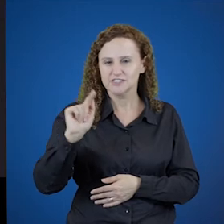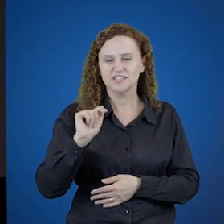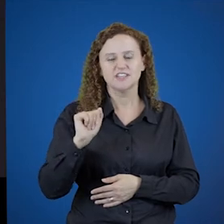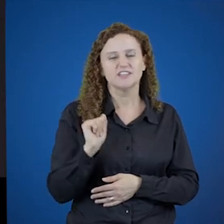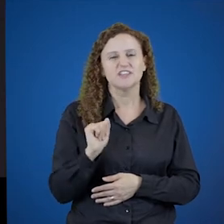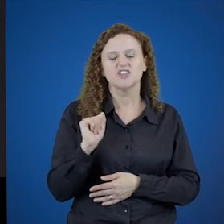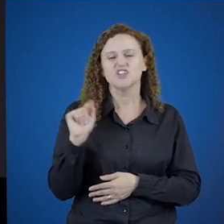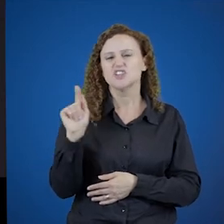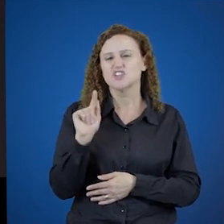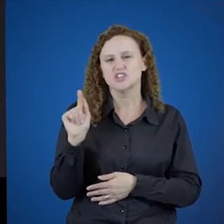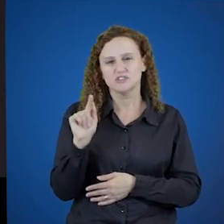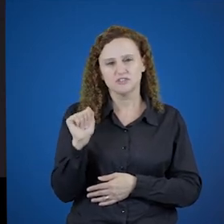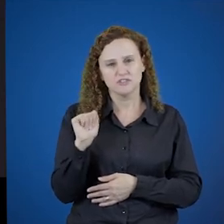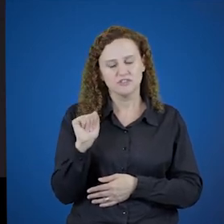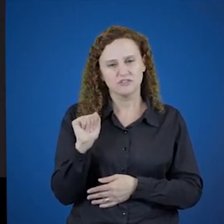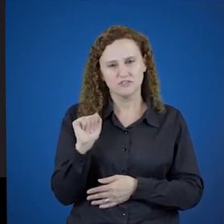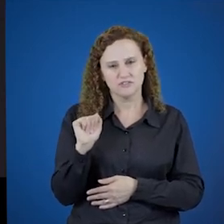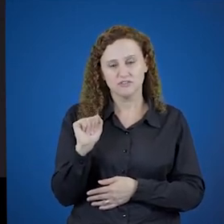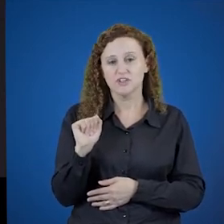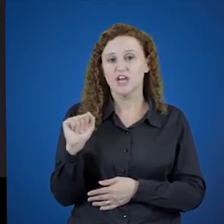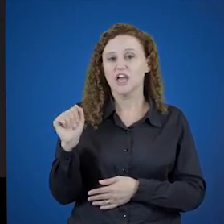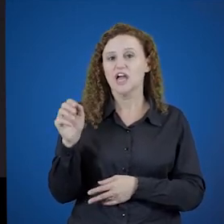agrícola e